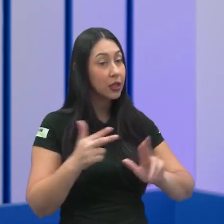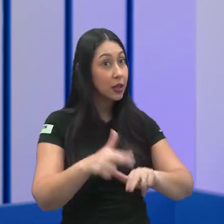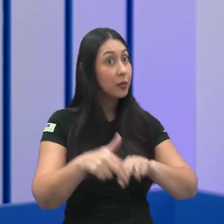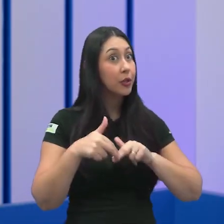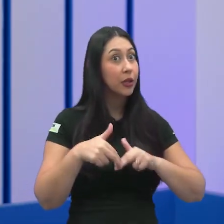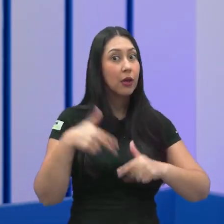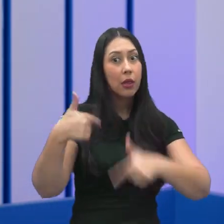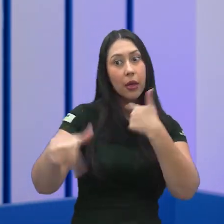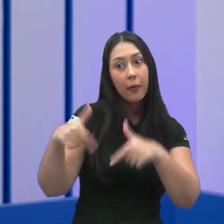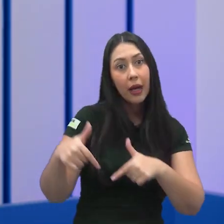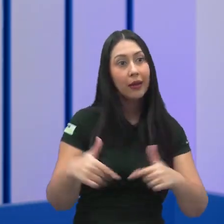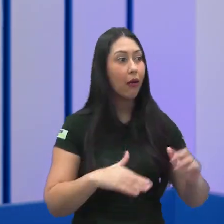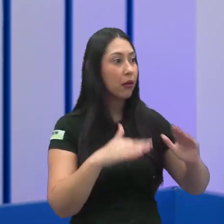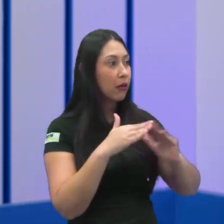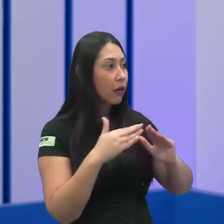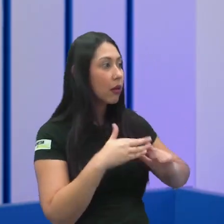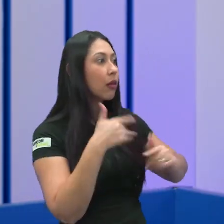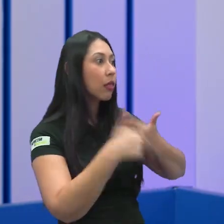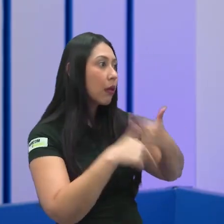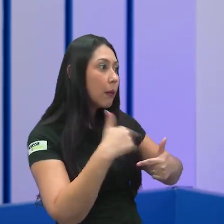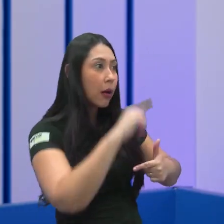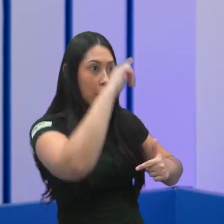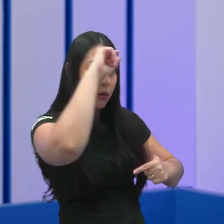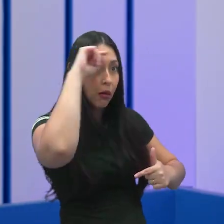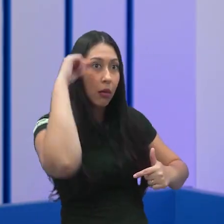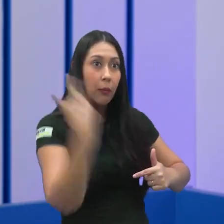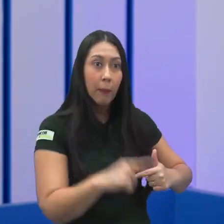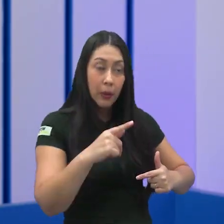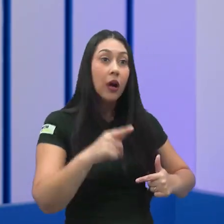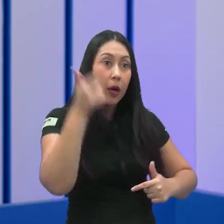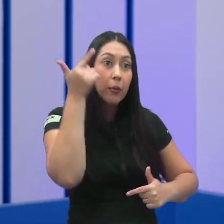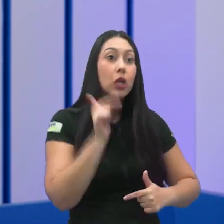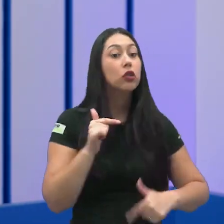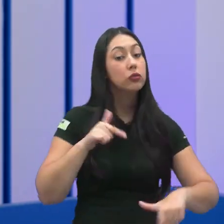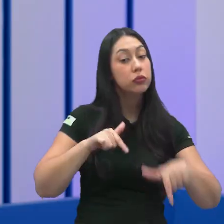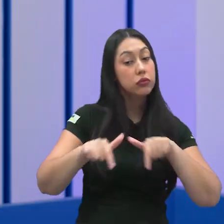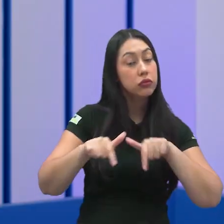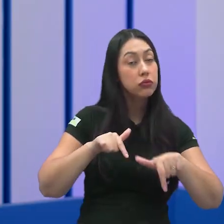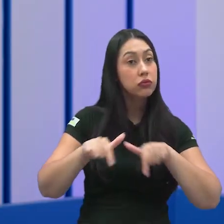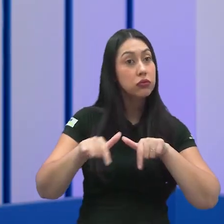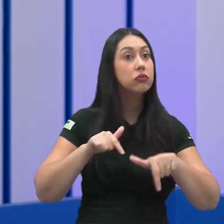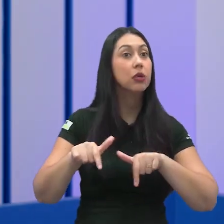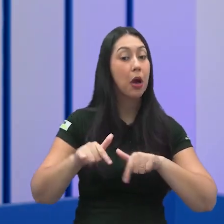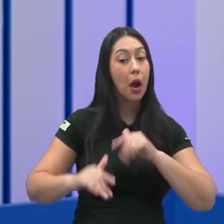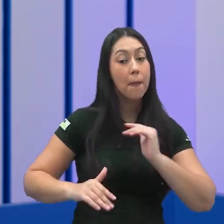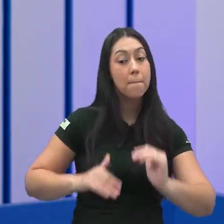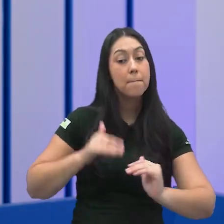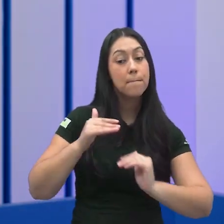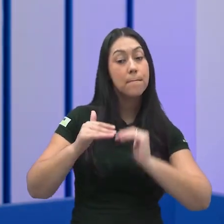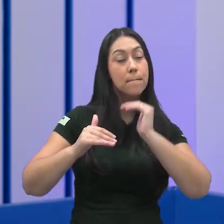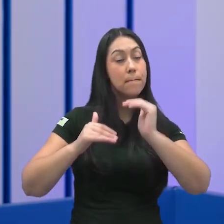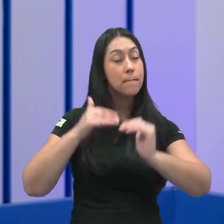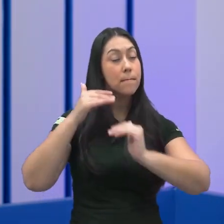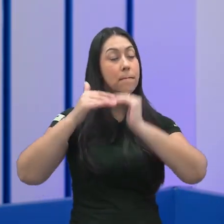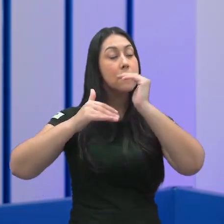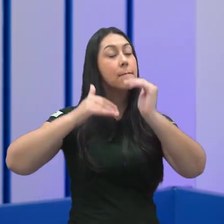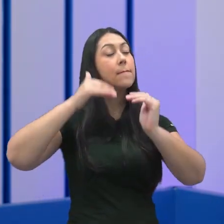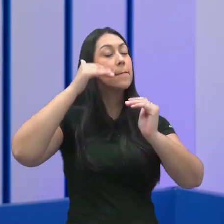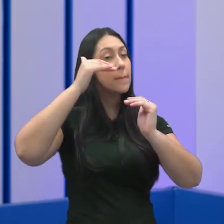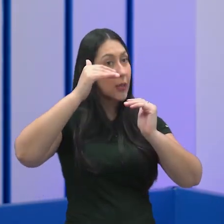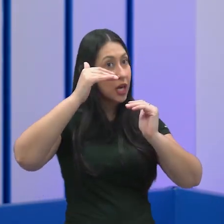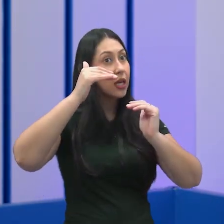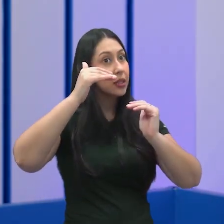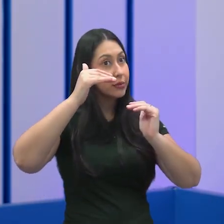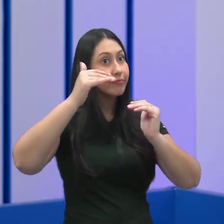Então, essa jornada ela é dupla, ela é tripla para essa mulher. Então, para ela se manter no mercado de trabalho e para ela cumprir com